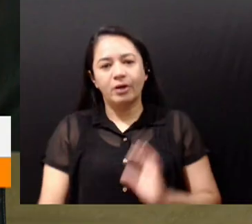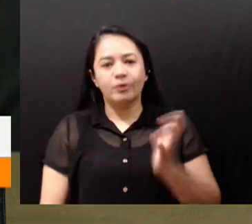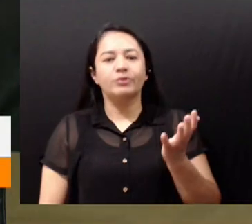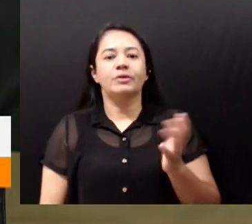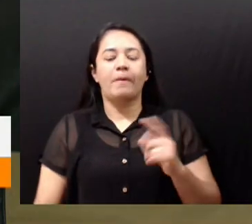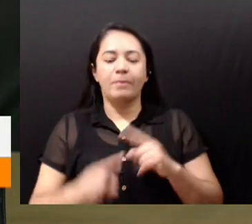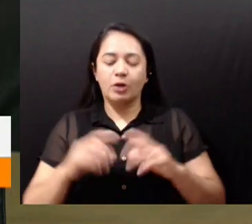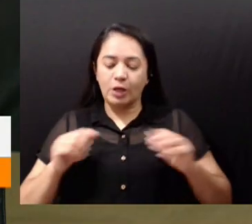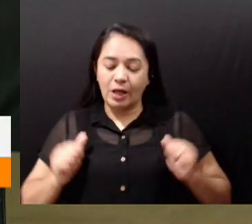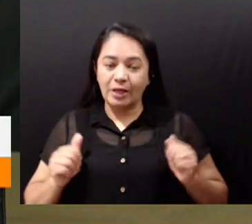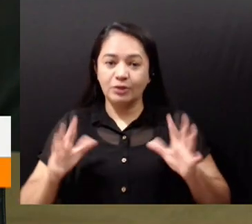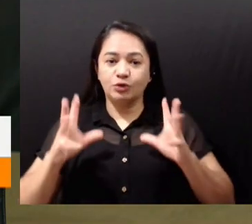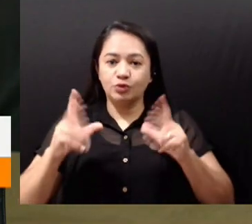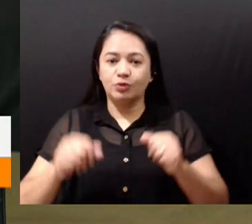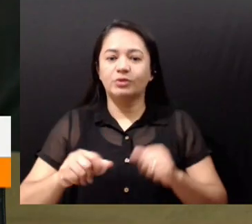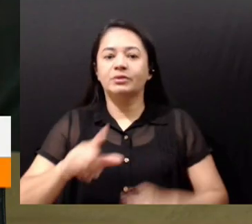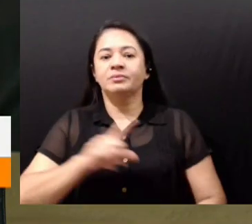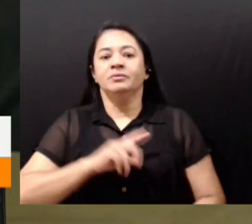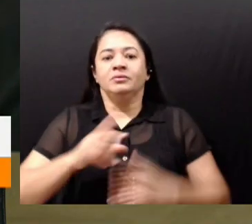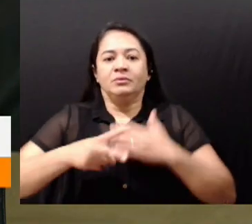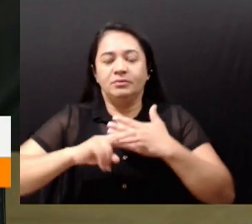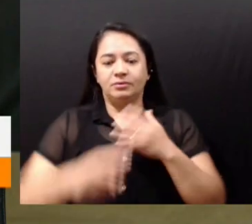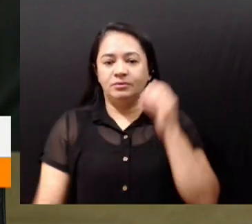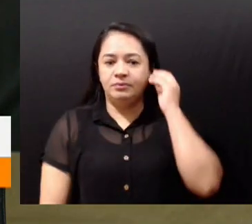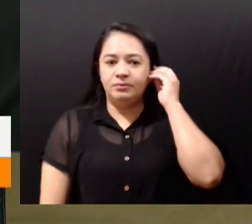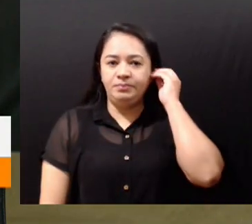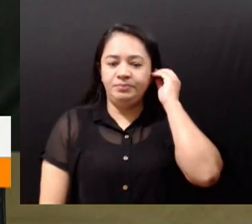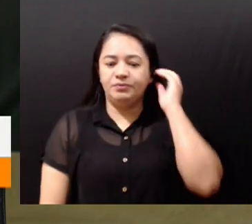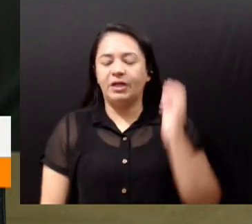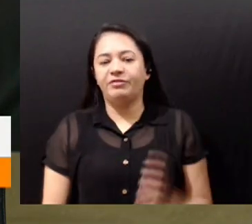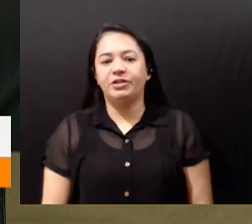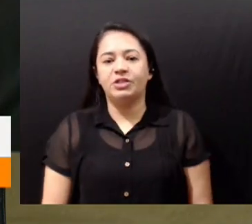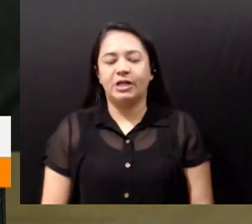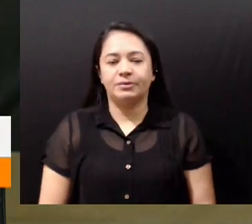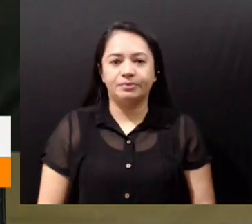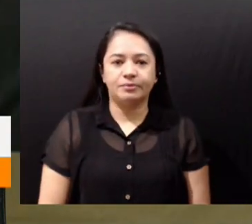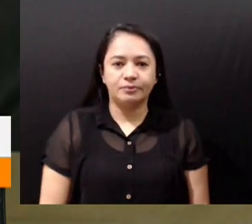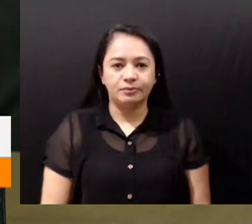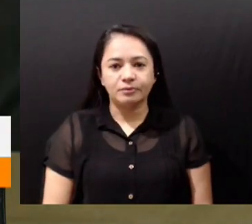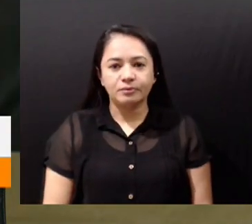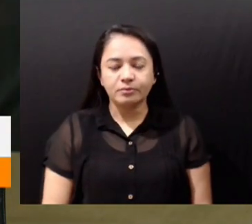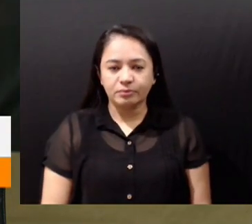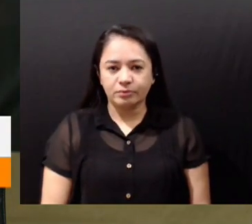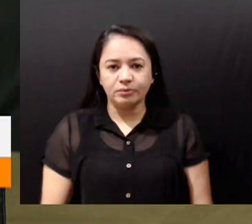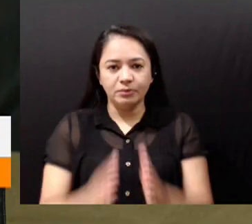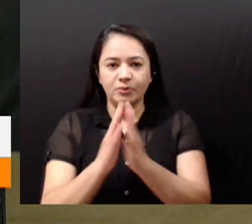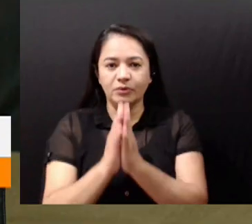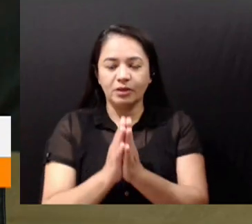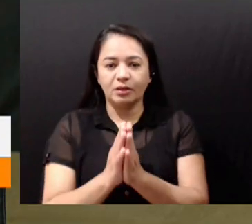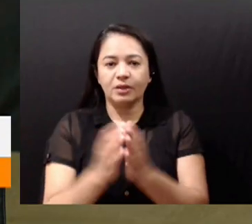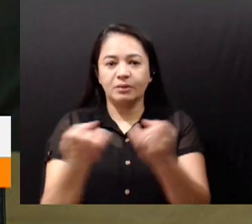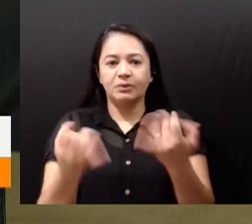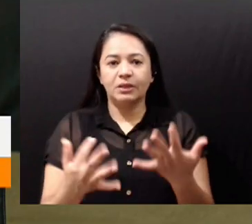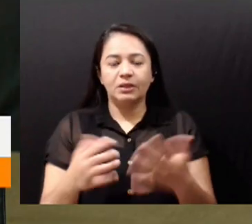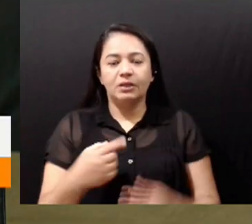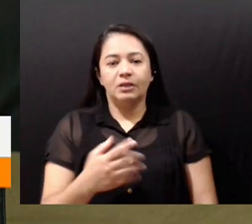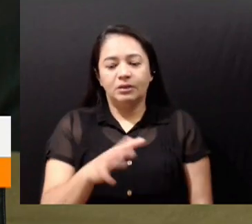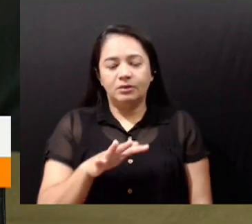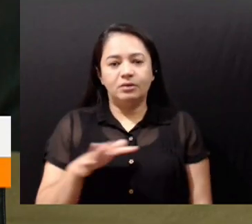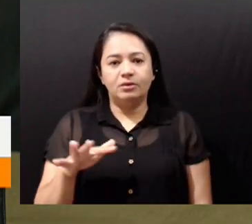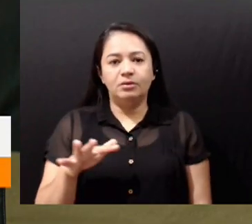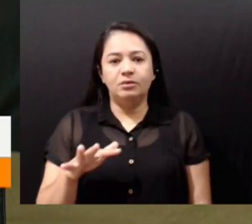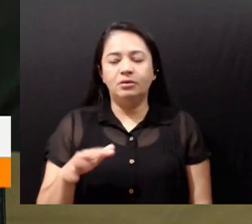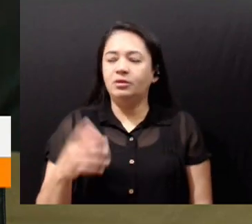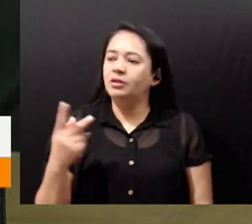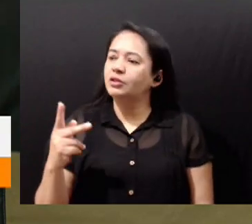Então, eu gostaria que você colocasse no seu ponto de vista da endocrinologia, qual a avaliação que você faz